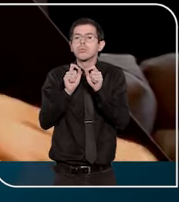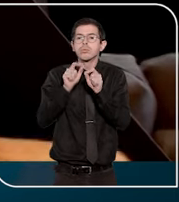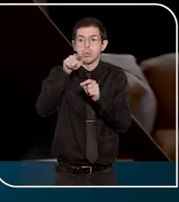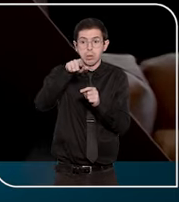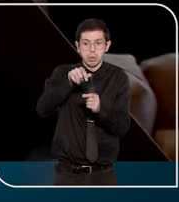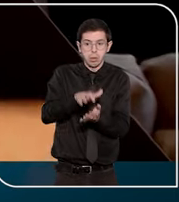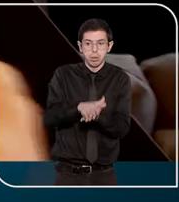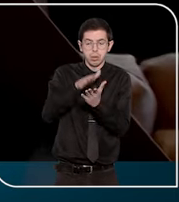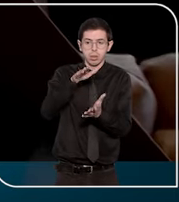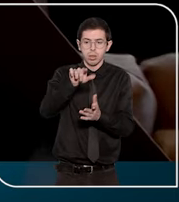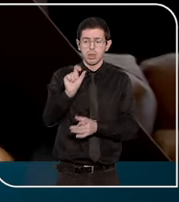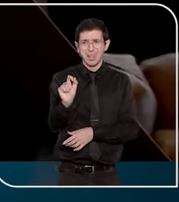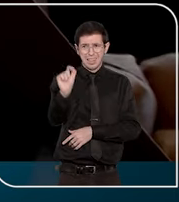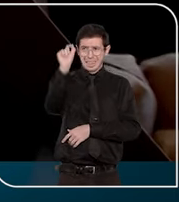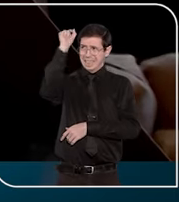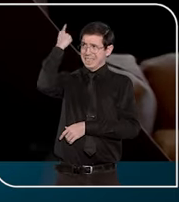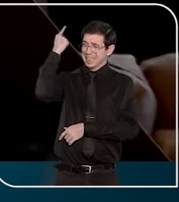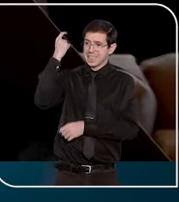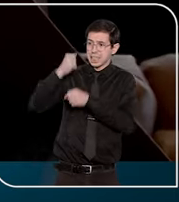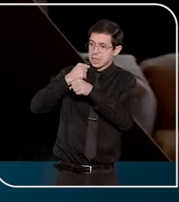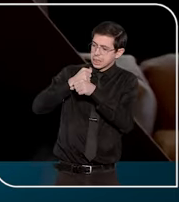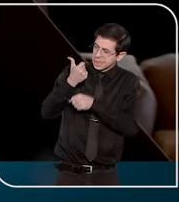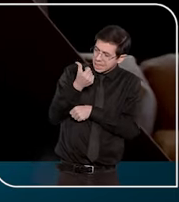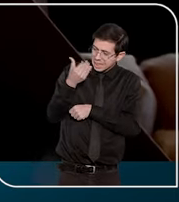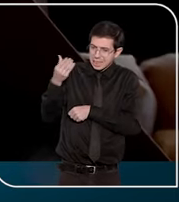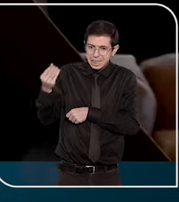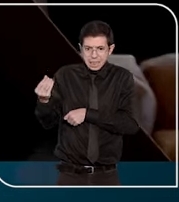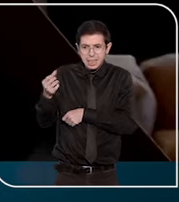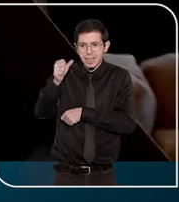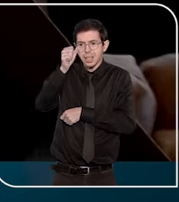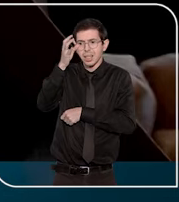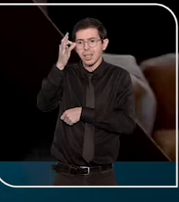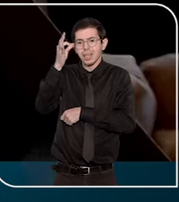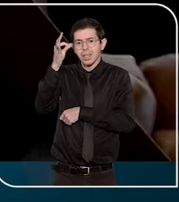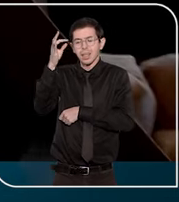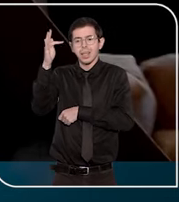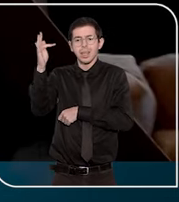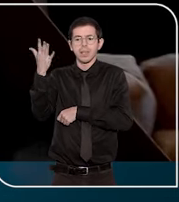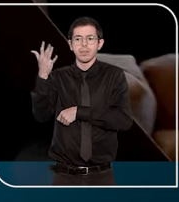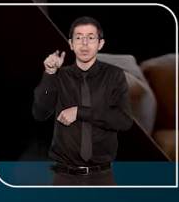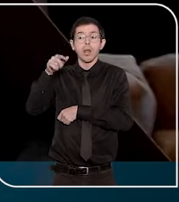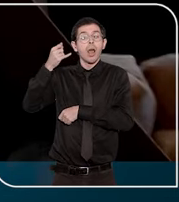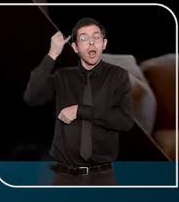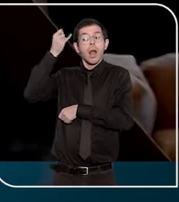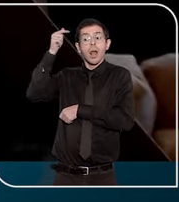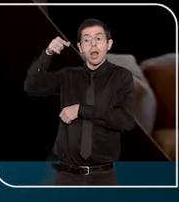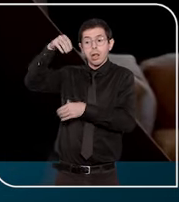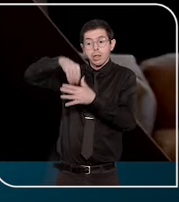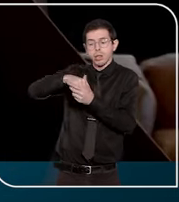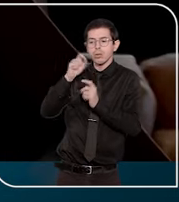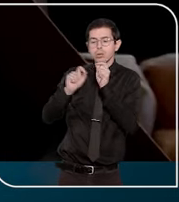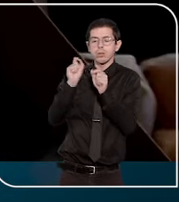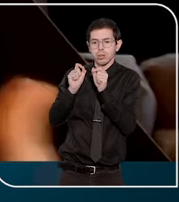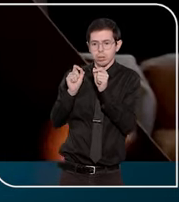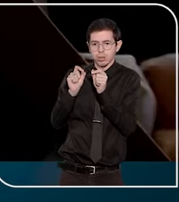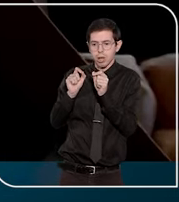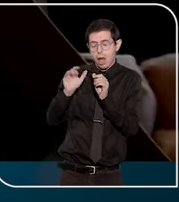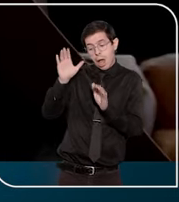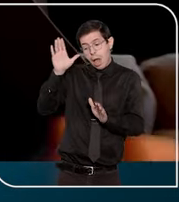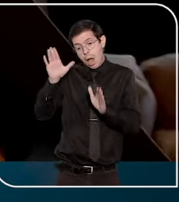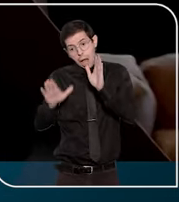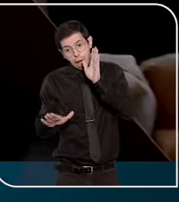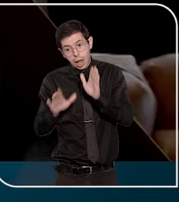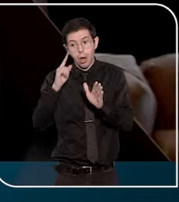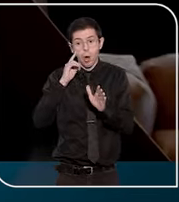ser lá da década de 60 do Supremo Tribunal Federal. E ela tem uma ideia. A ideia dela é a seguinte. Olha, às vezes, com